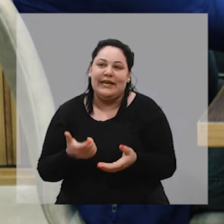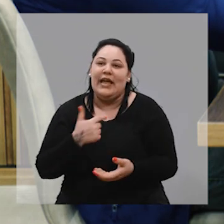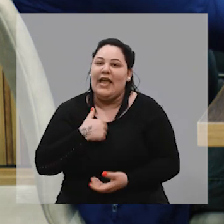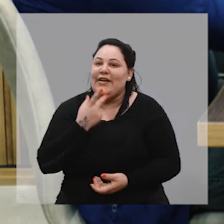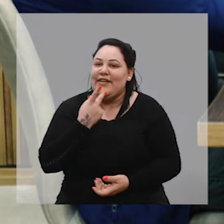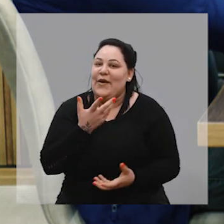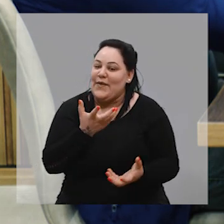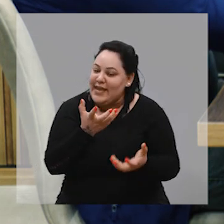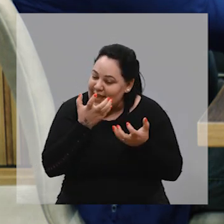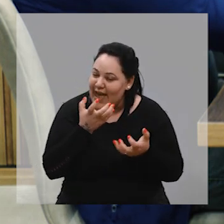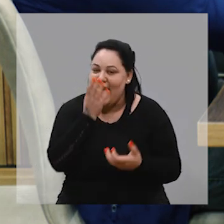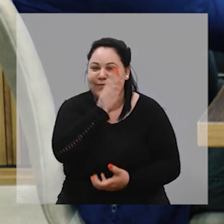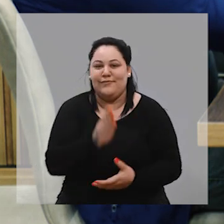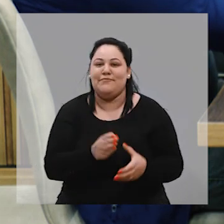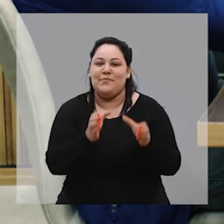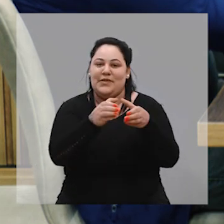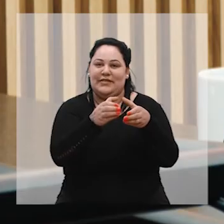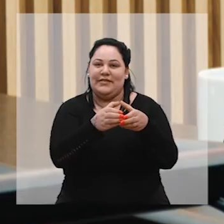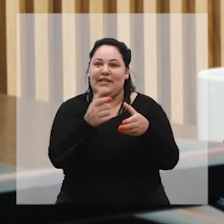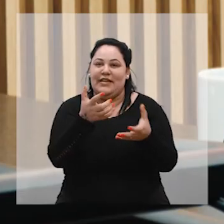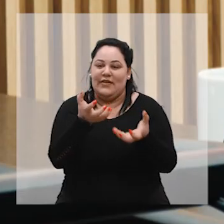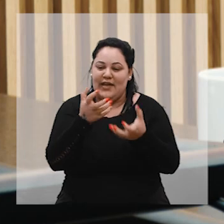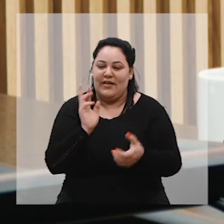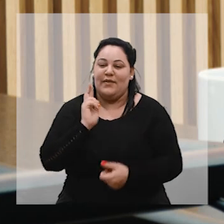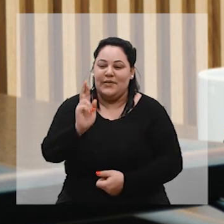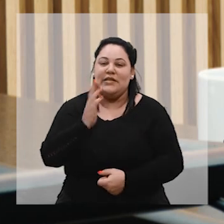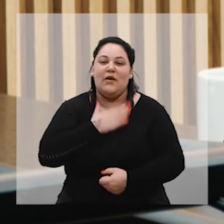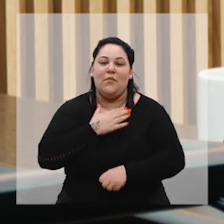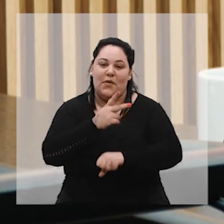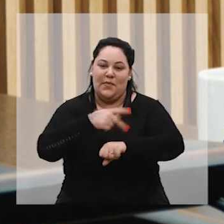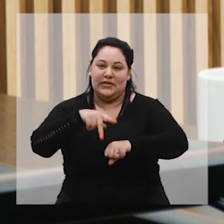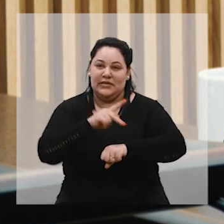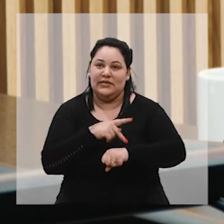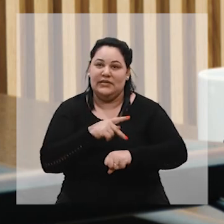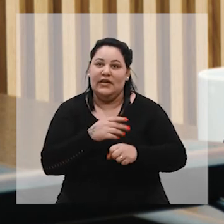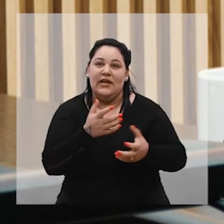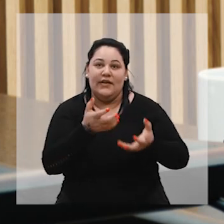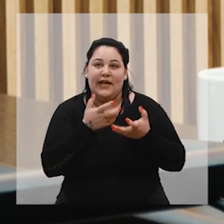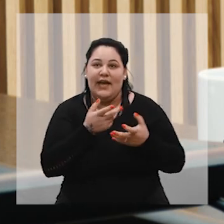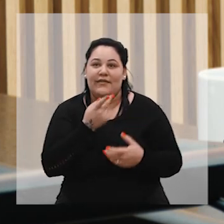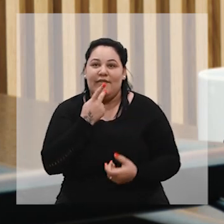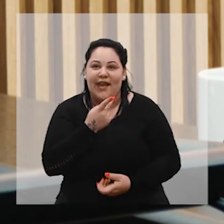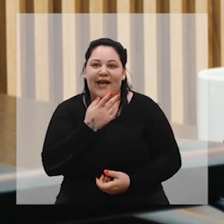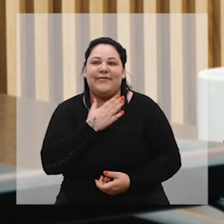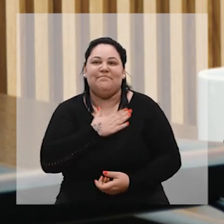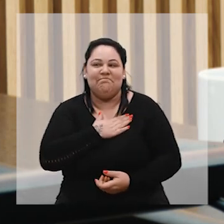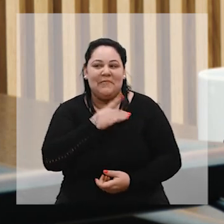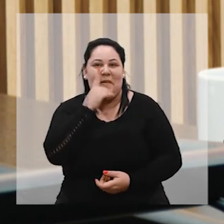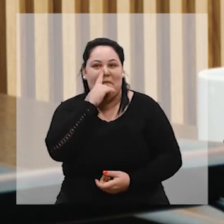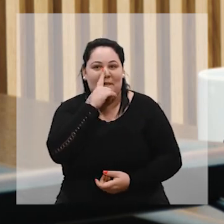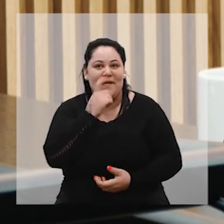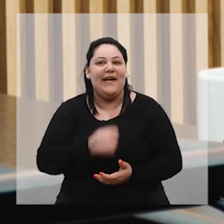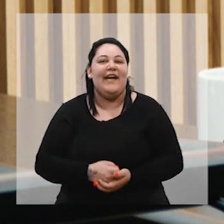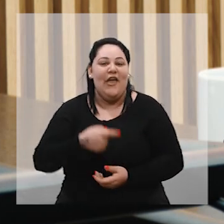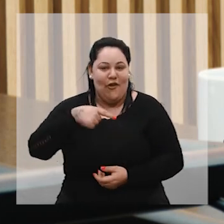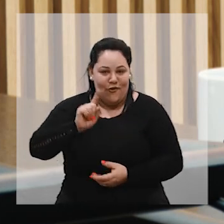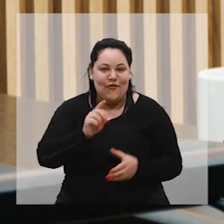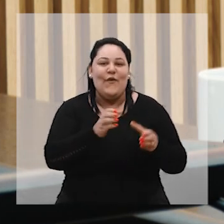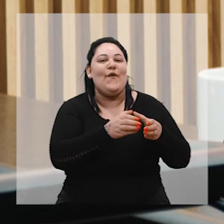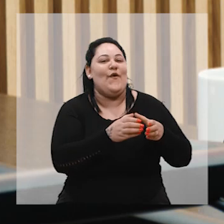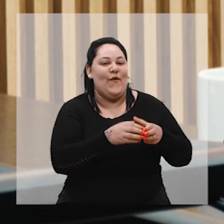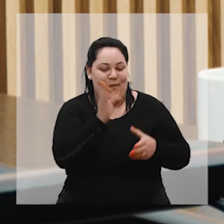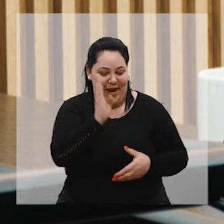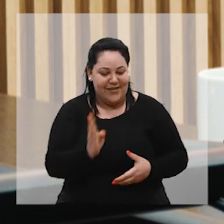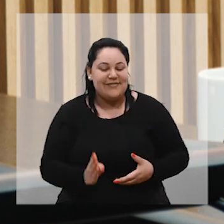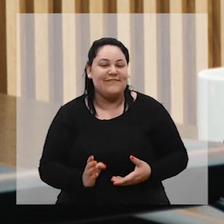eu falei assim, cara, eu quero a seleção. Eu quero representar meu país. Eu quero falar assim um dia pra mãe, mãe, eu fui